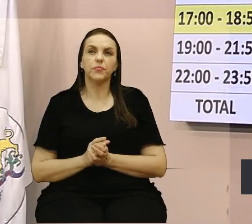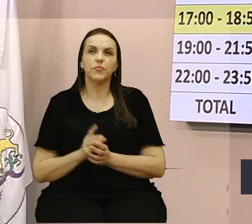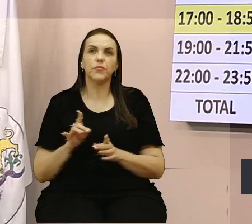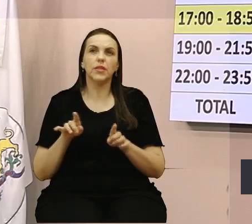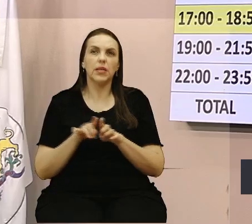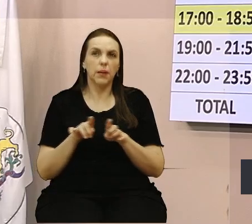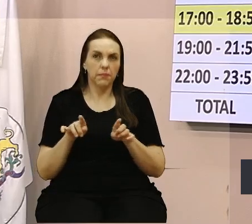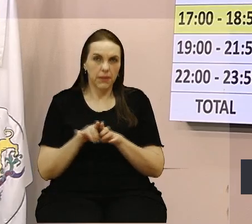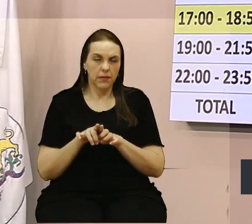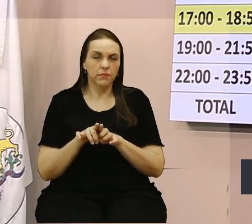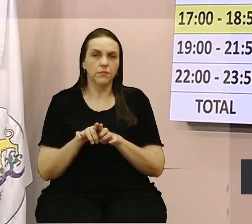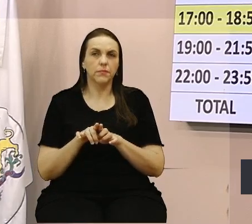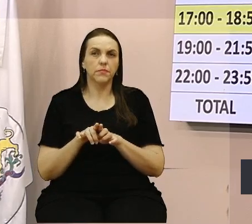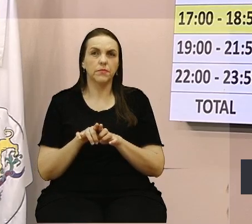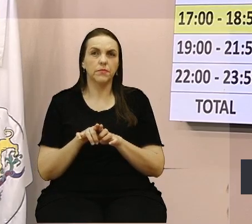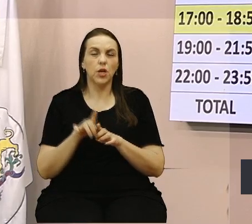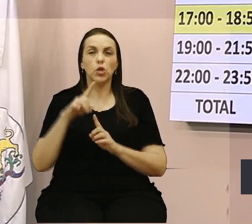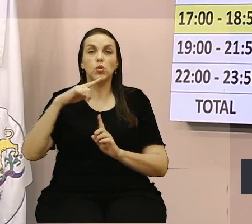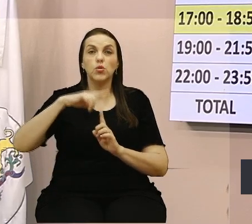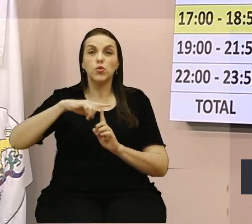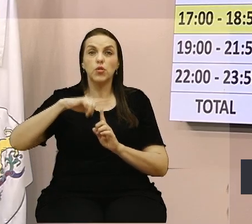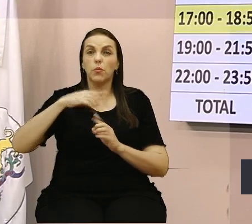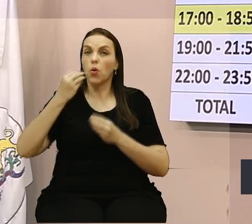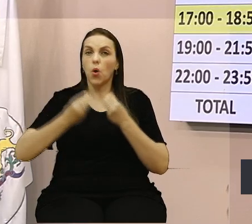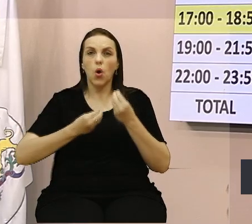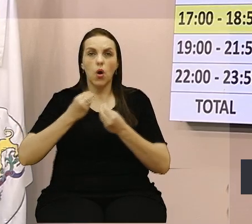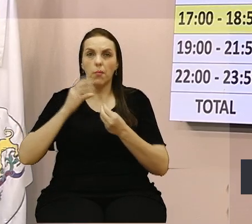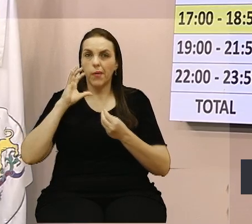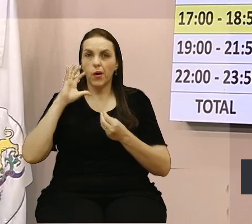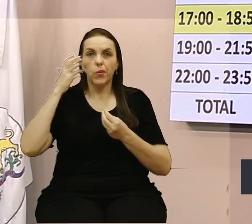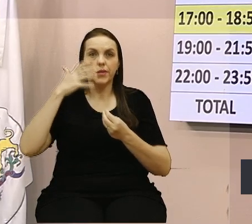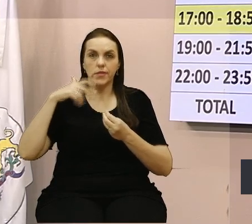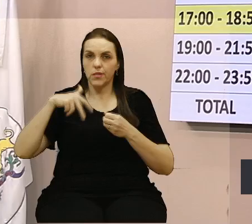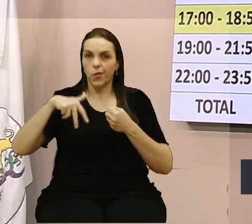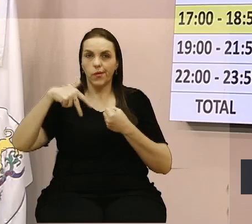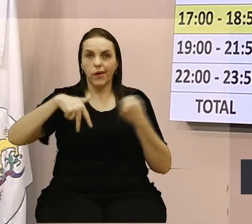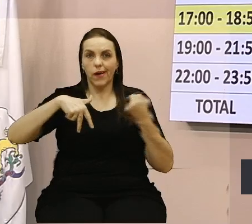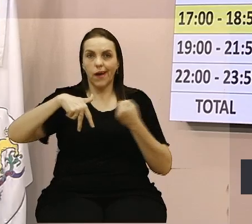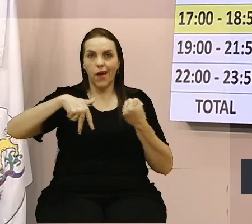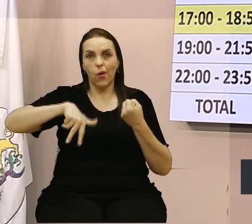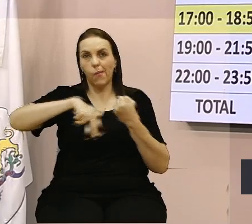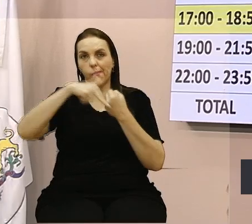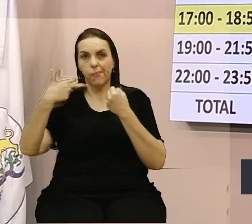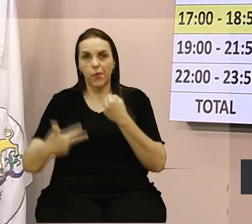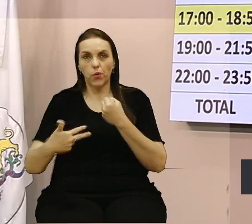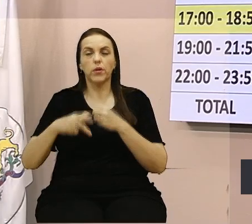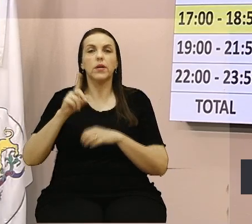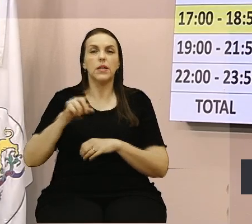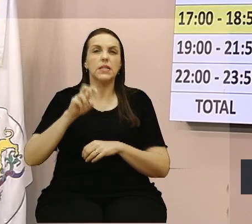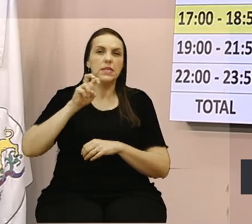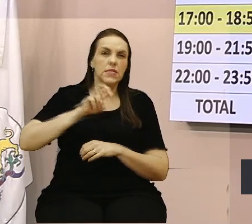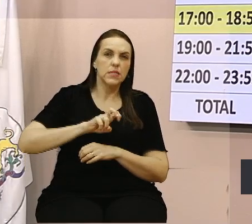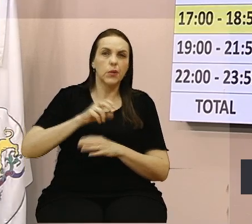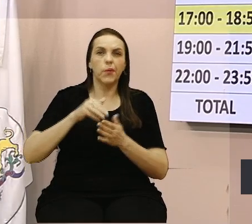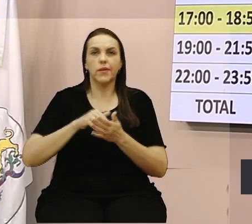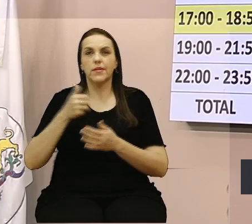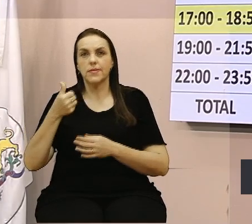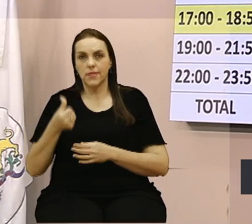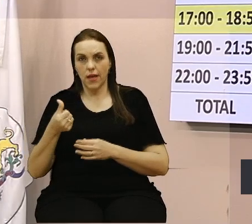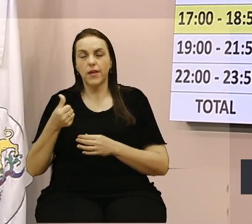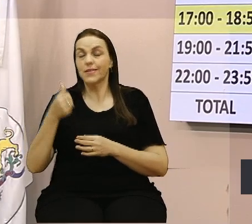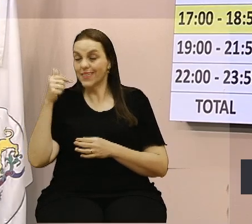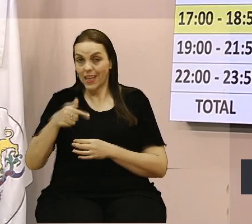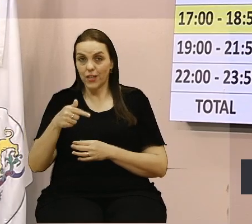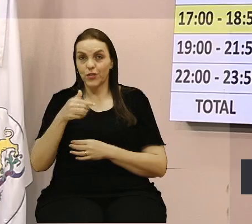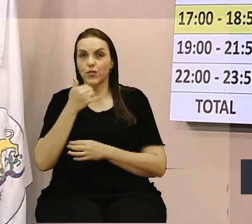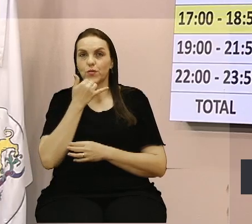Aqui também, né, o tipo de atropelamento e os horários, então, a gente vê, né, dos horários das 5 às 7, o atropelamento